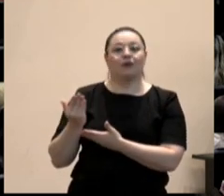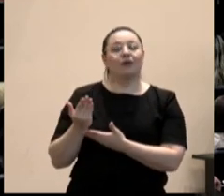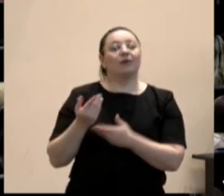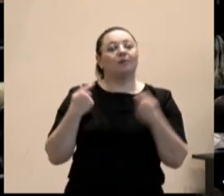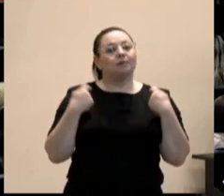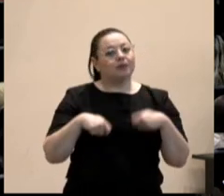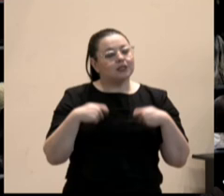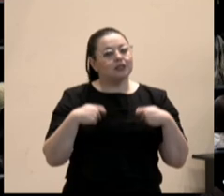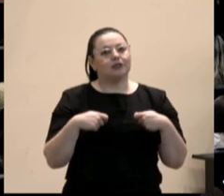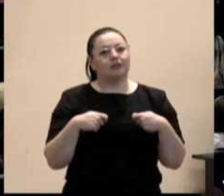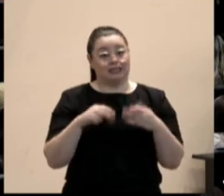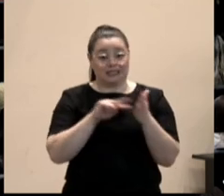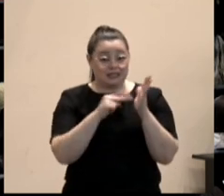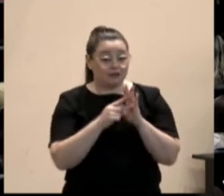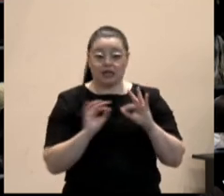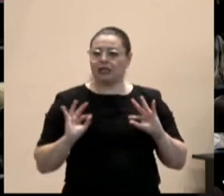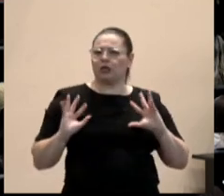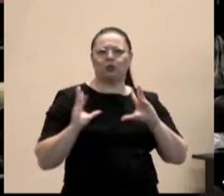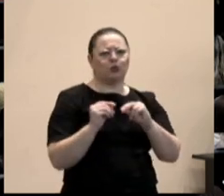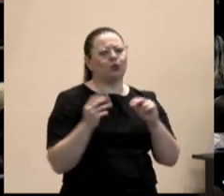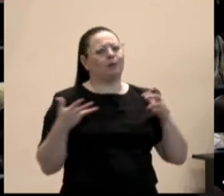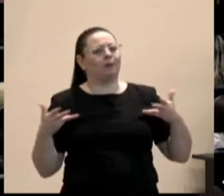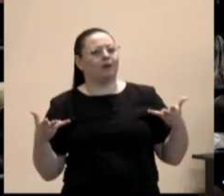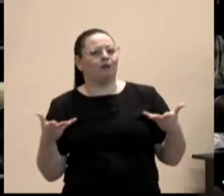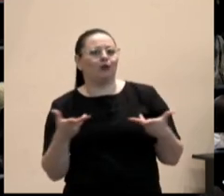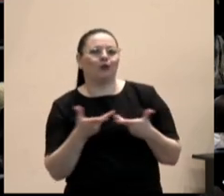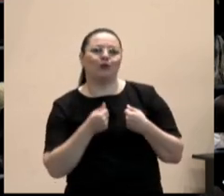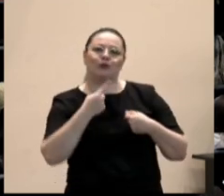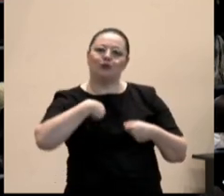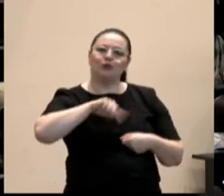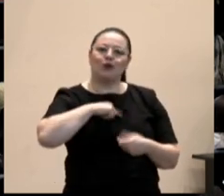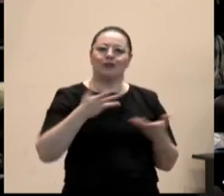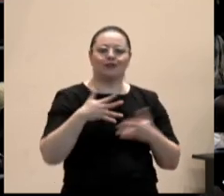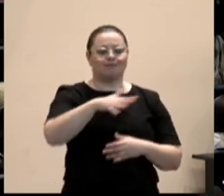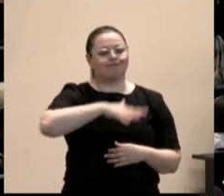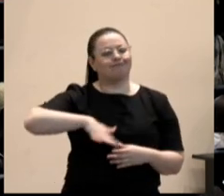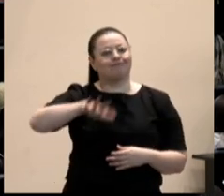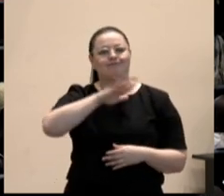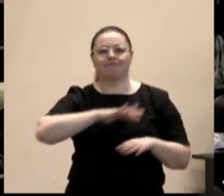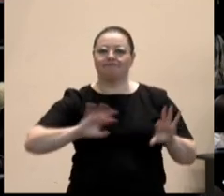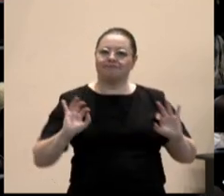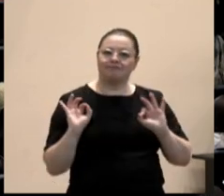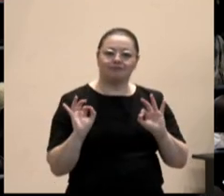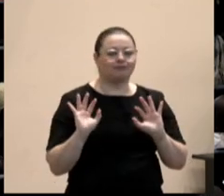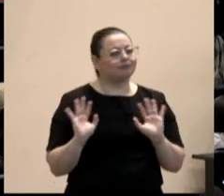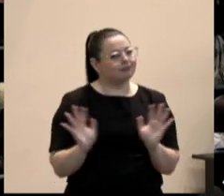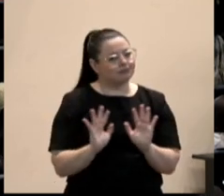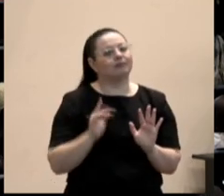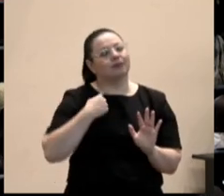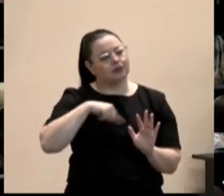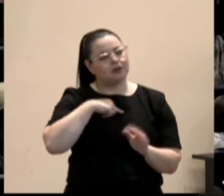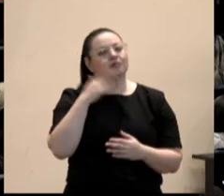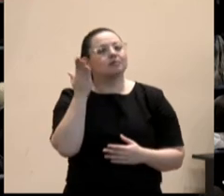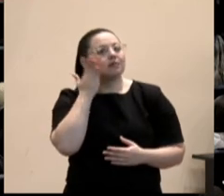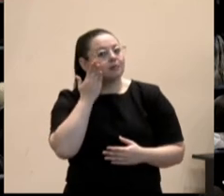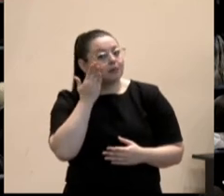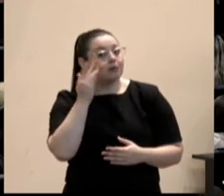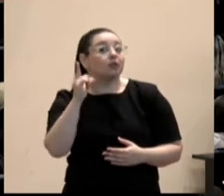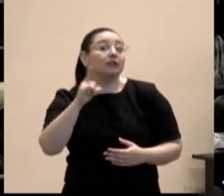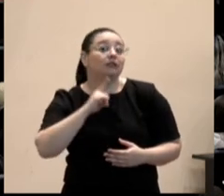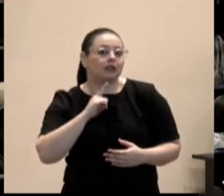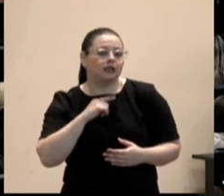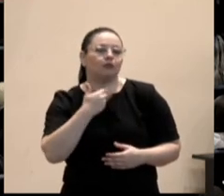que tudo sejam flores e que estamos num cenário maravilhoso. Sabemos que estamos num governo de